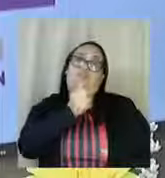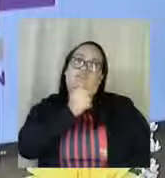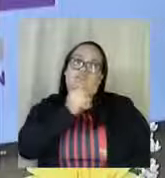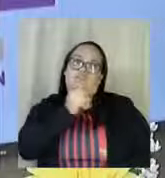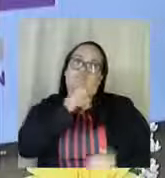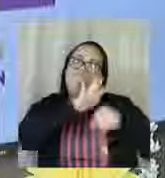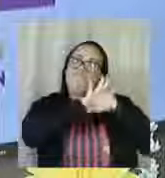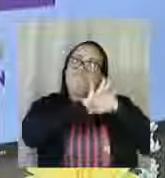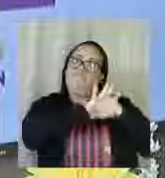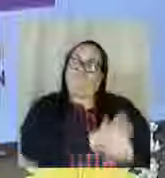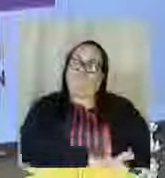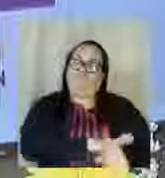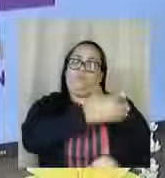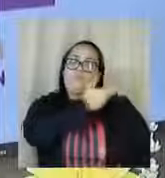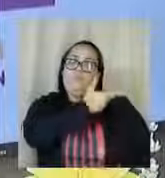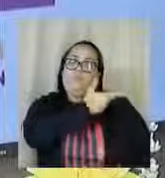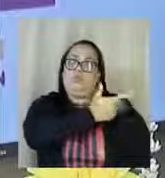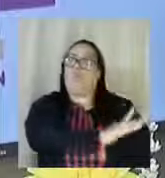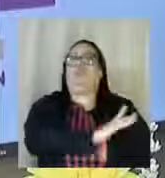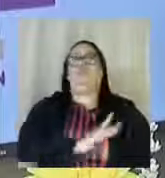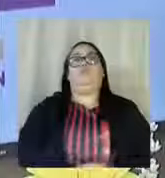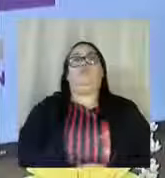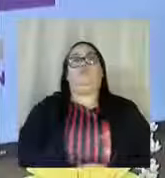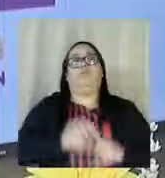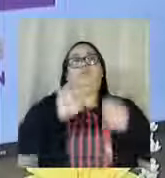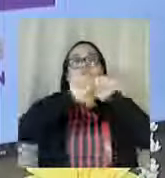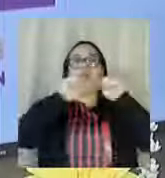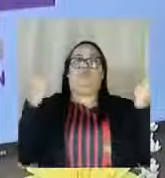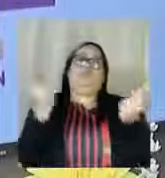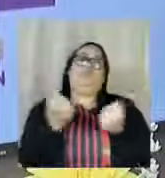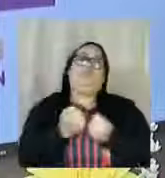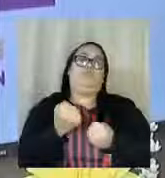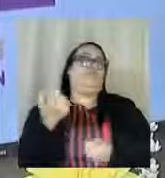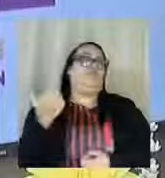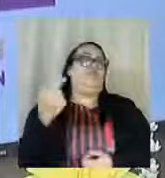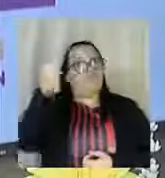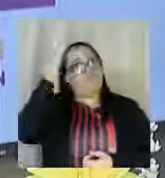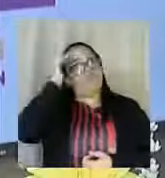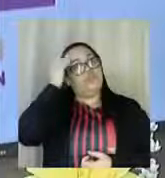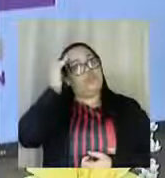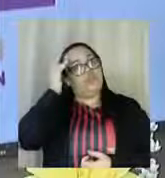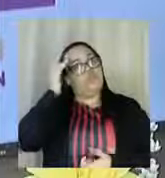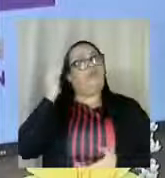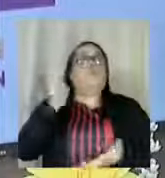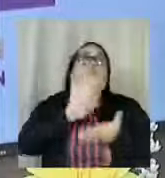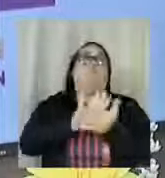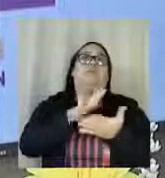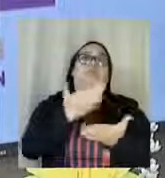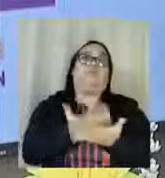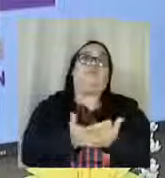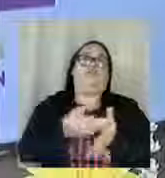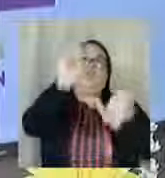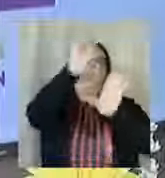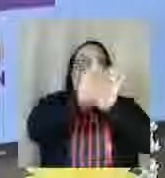e ainda não sabe interpretar, né, que o direito do surdo está para